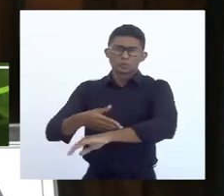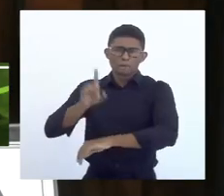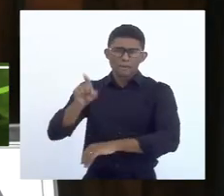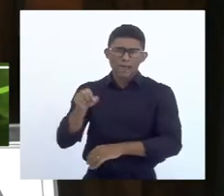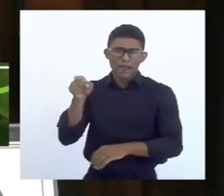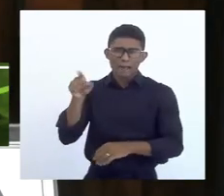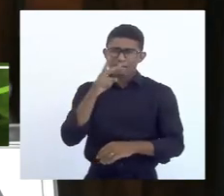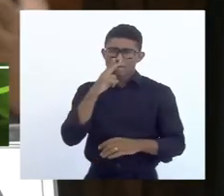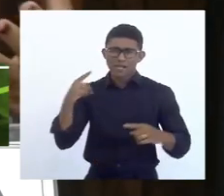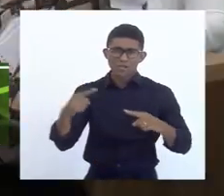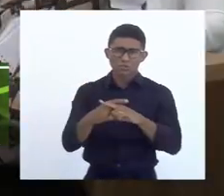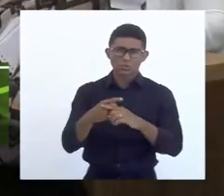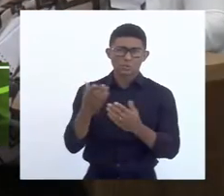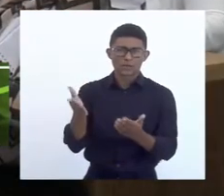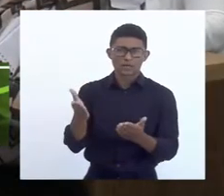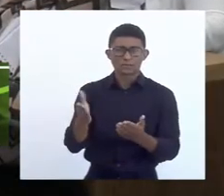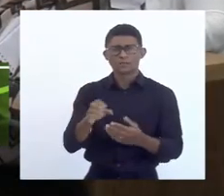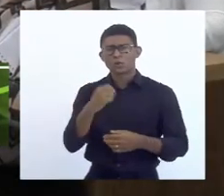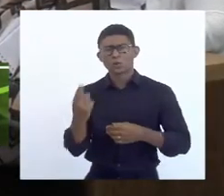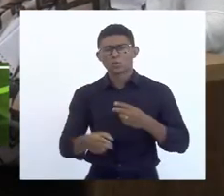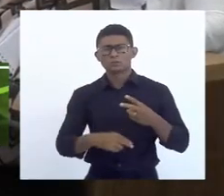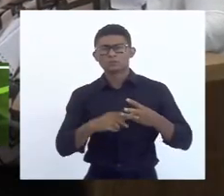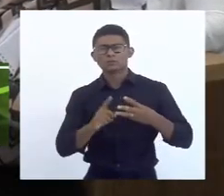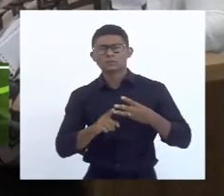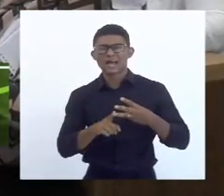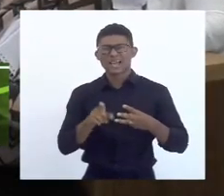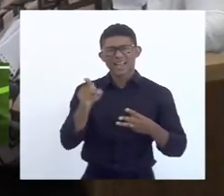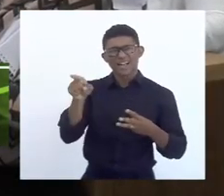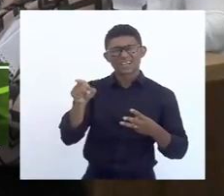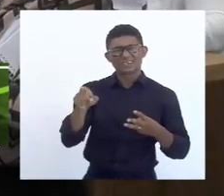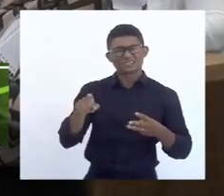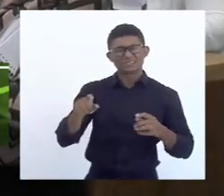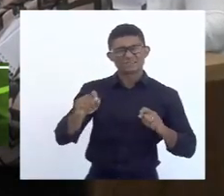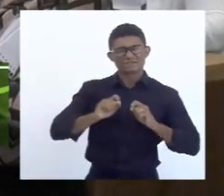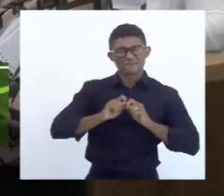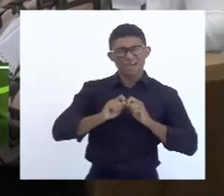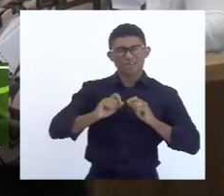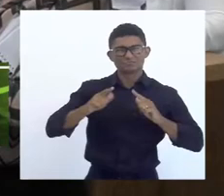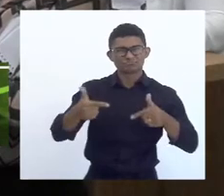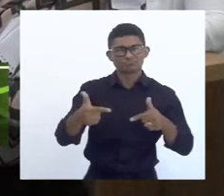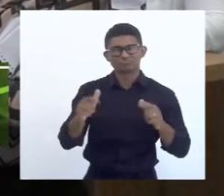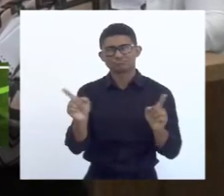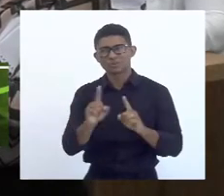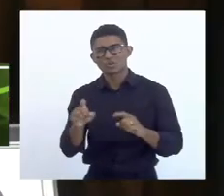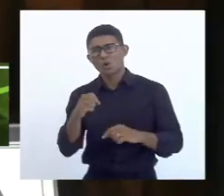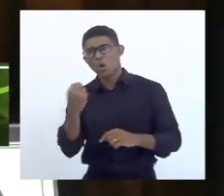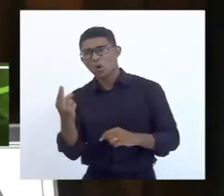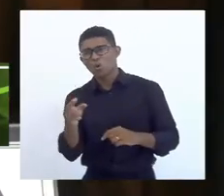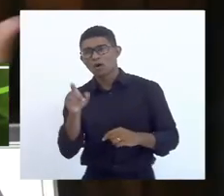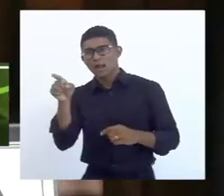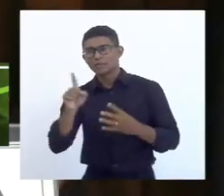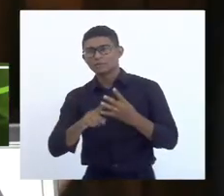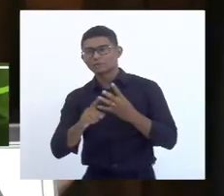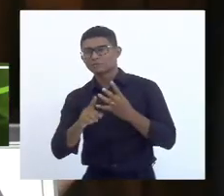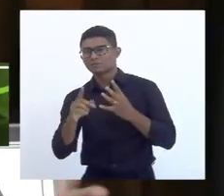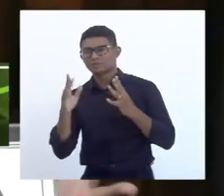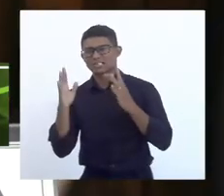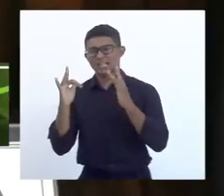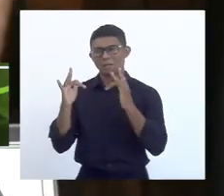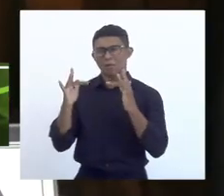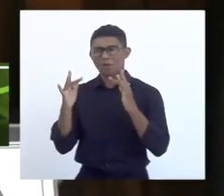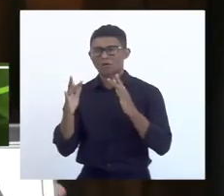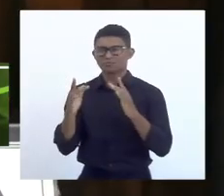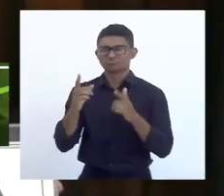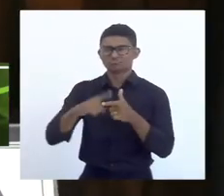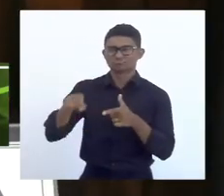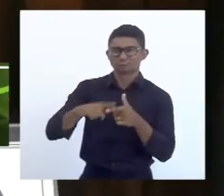aquele espaço, se realmente fez ou não fez algo de errado, se realmente deveria não ter se relacionado com ninguém, porque se namora com alguém tem problema,